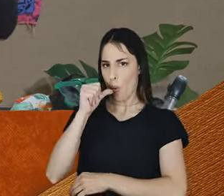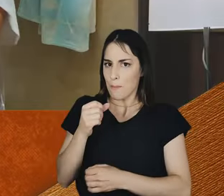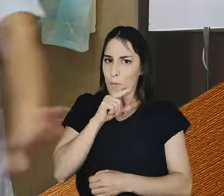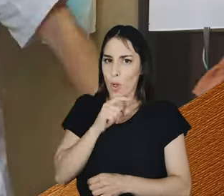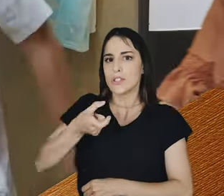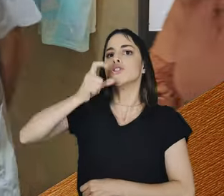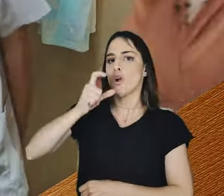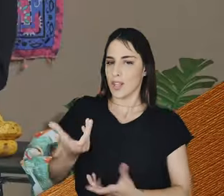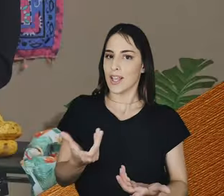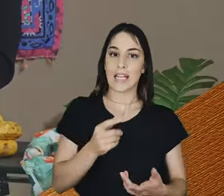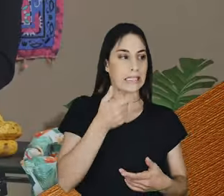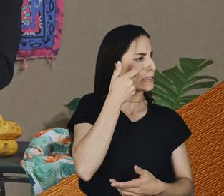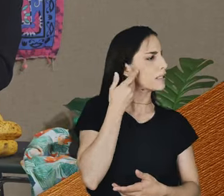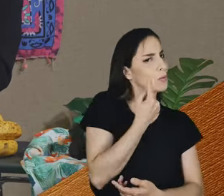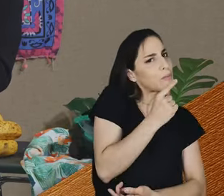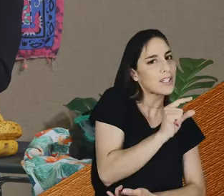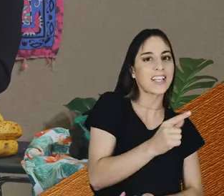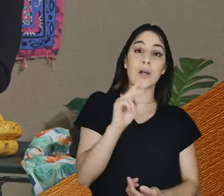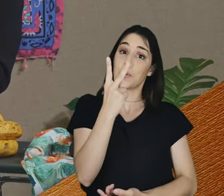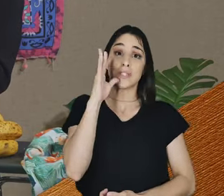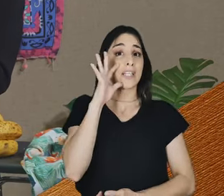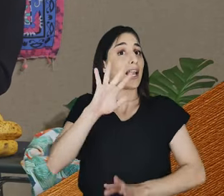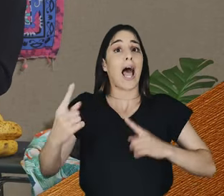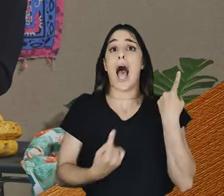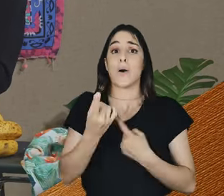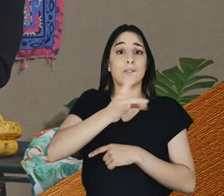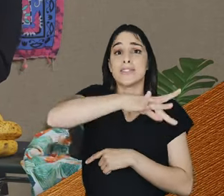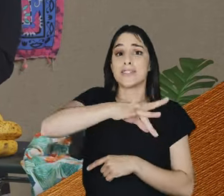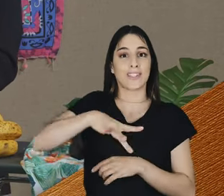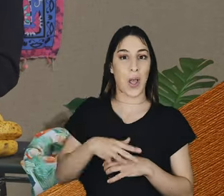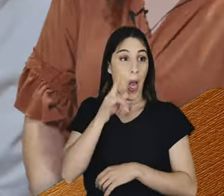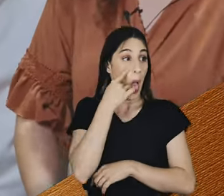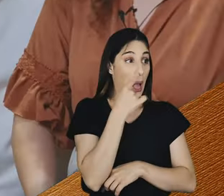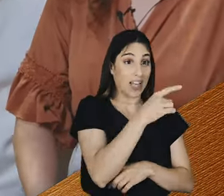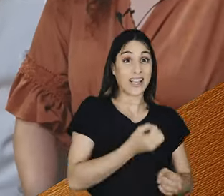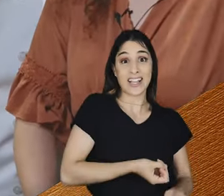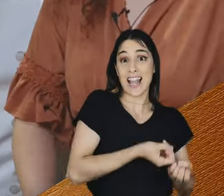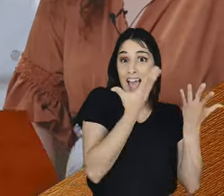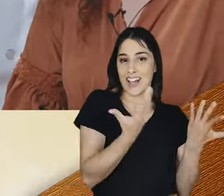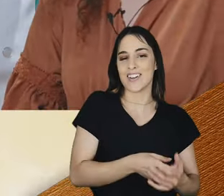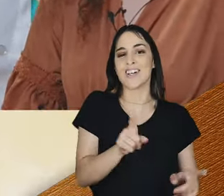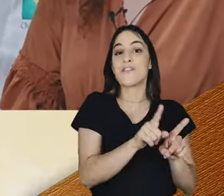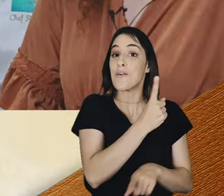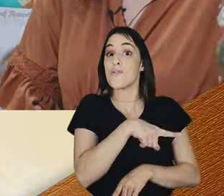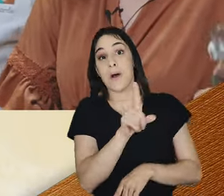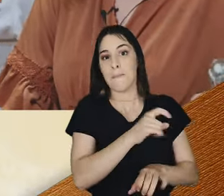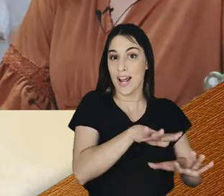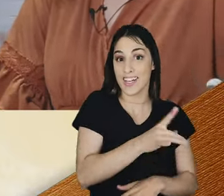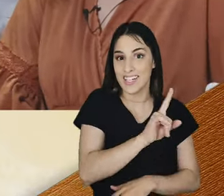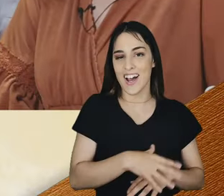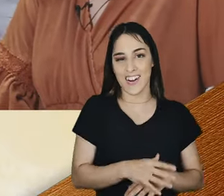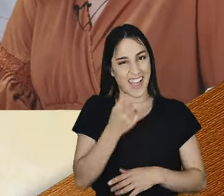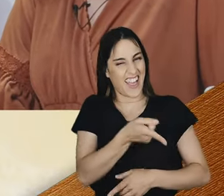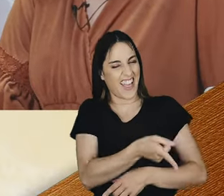Não é cedo? Não. Olha, são duas da tarde em algum lado, não é verdade? Pronto. Olha, esse rum é clarinho. Não foi à praia. É caso para dizer, não é,